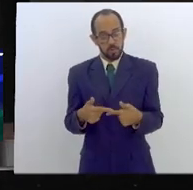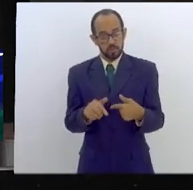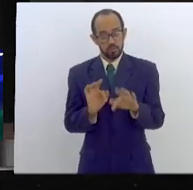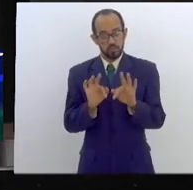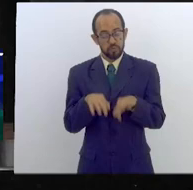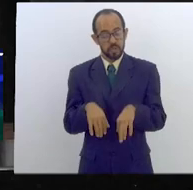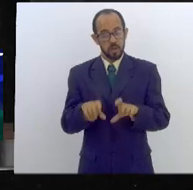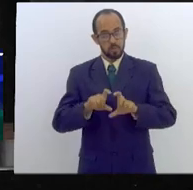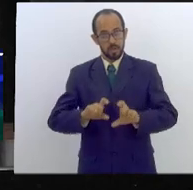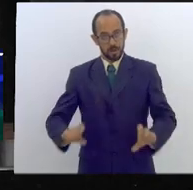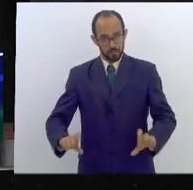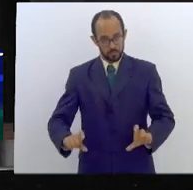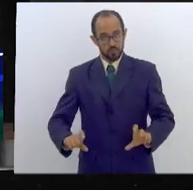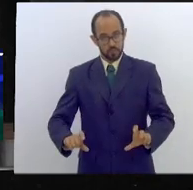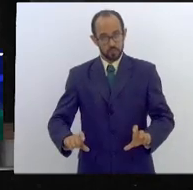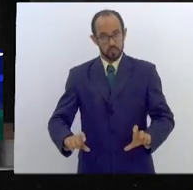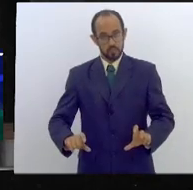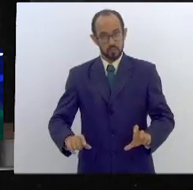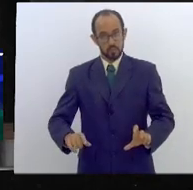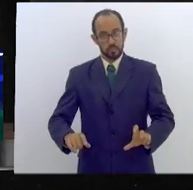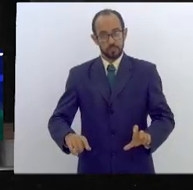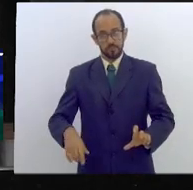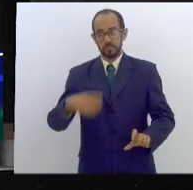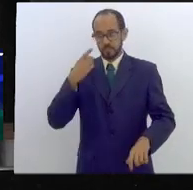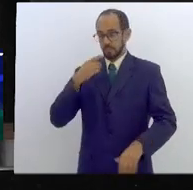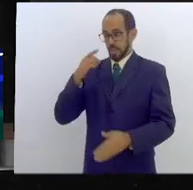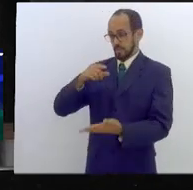parágrafo, deputada Lucinha, em